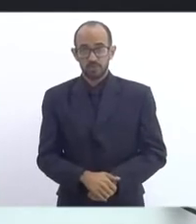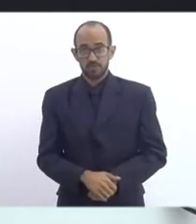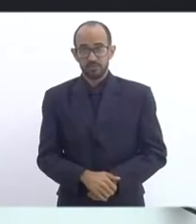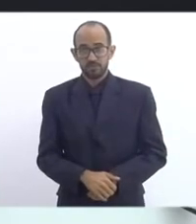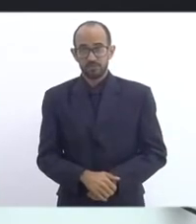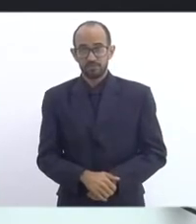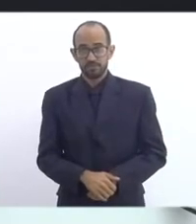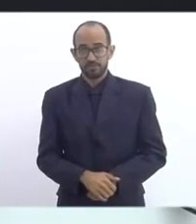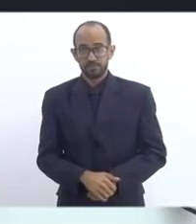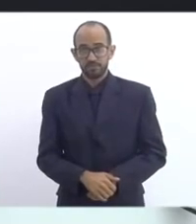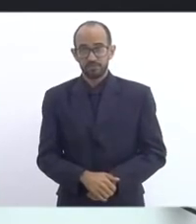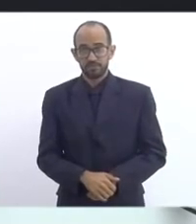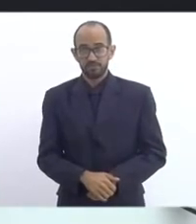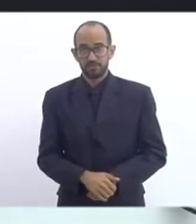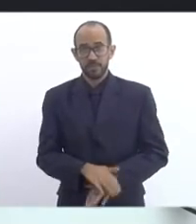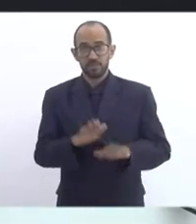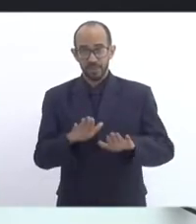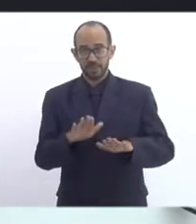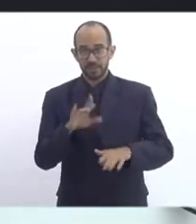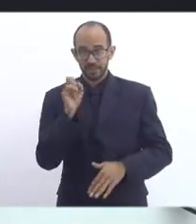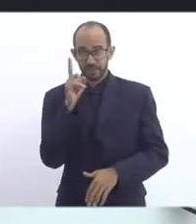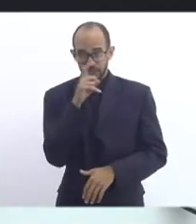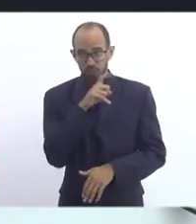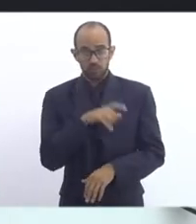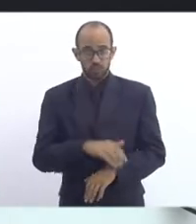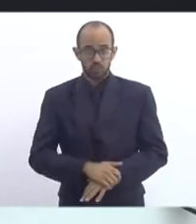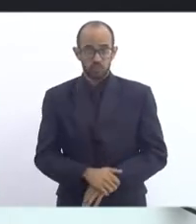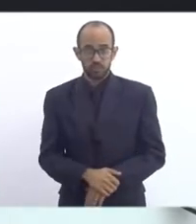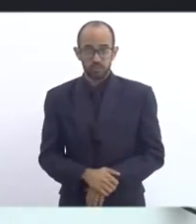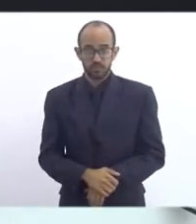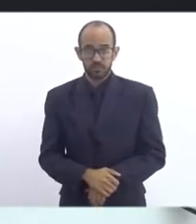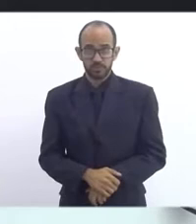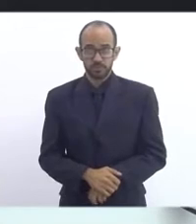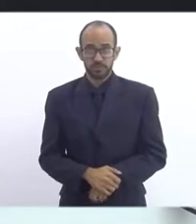Mas está difícil. Está difícil.